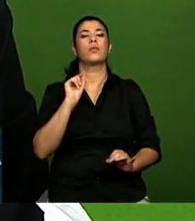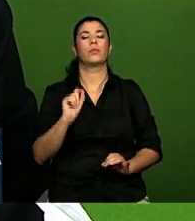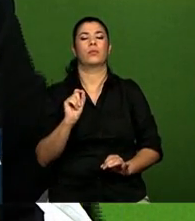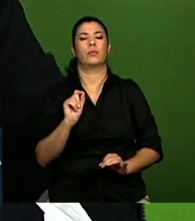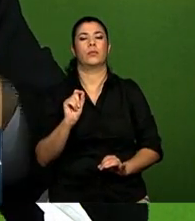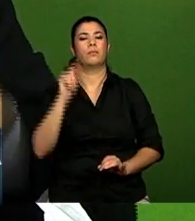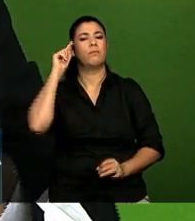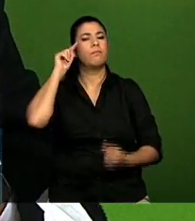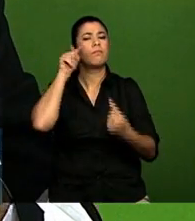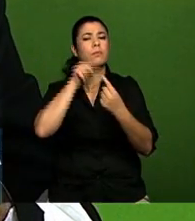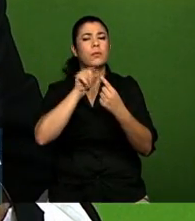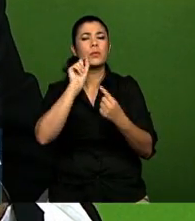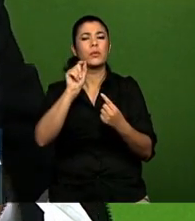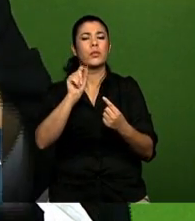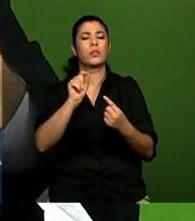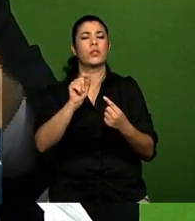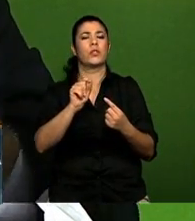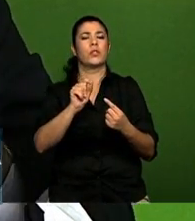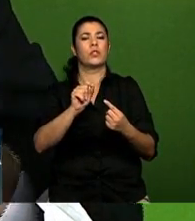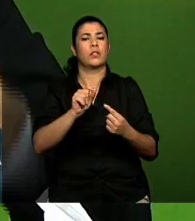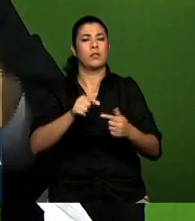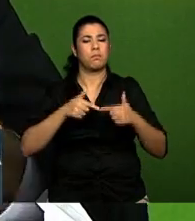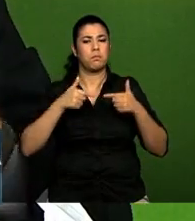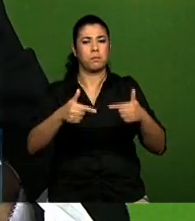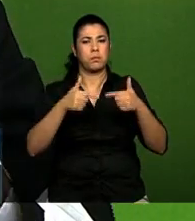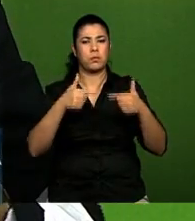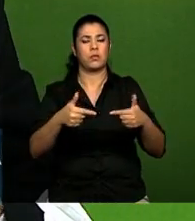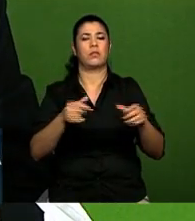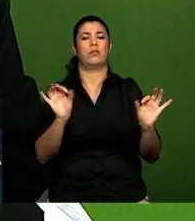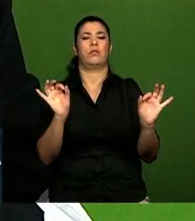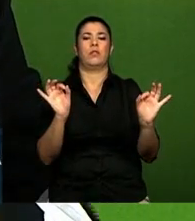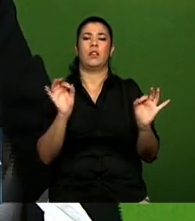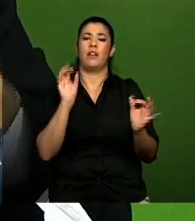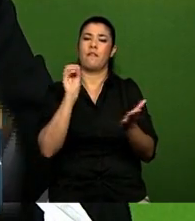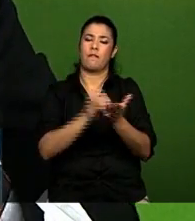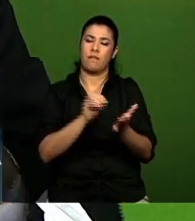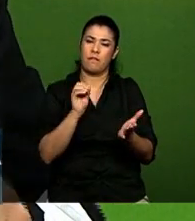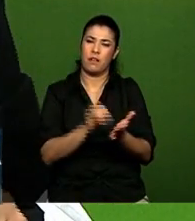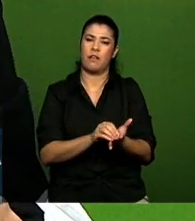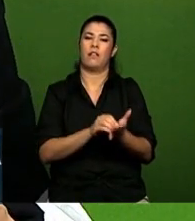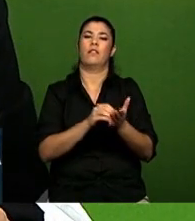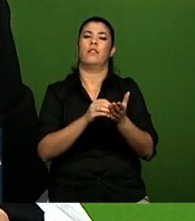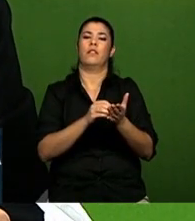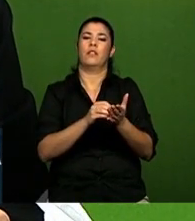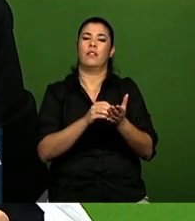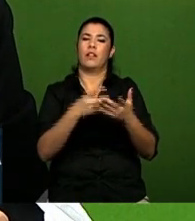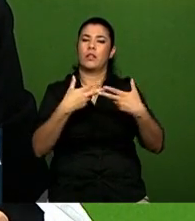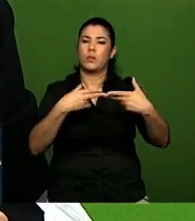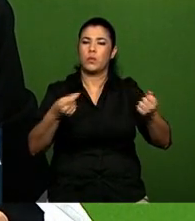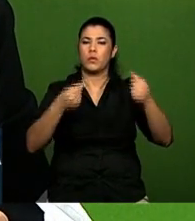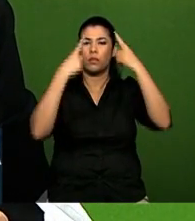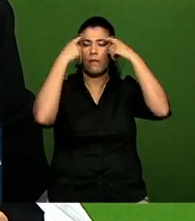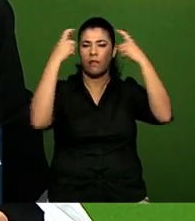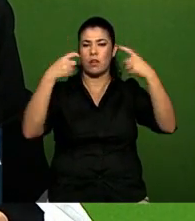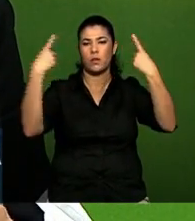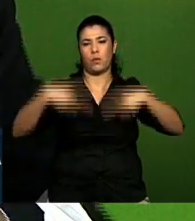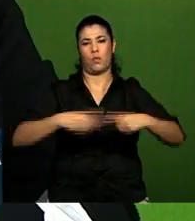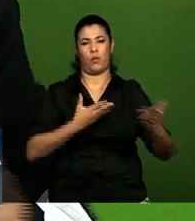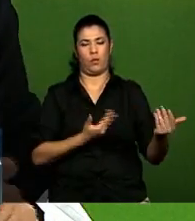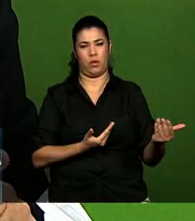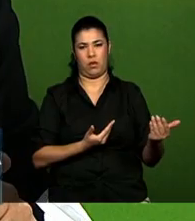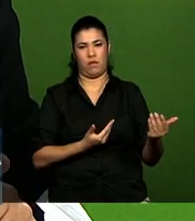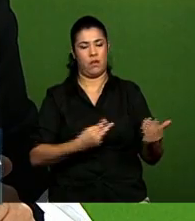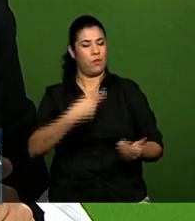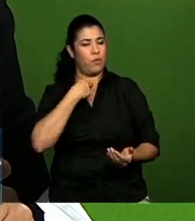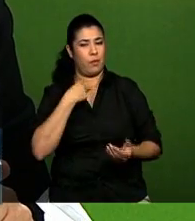eh enfrentar A Insustentável inaceitável violência contra juvent eh é